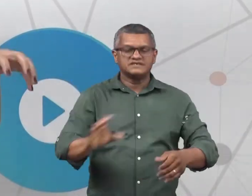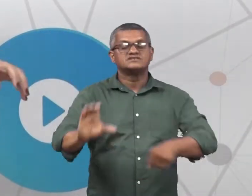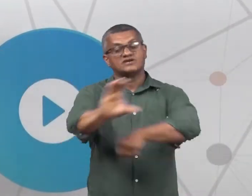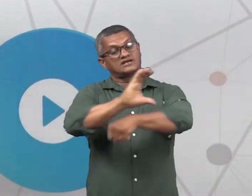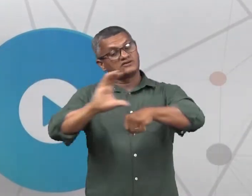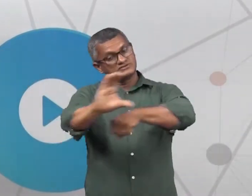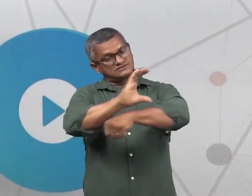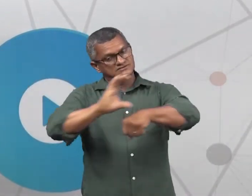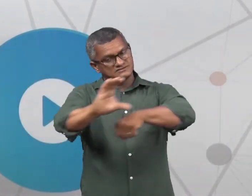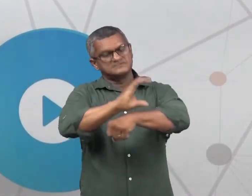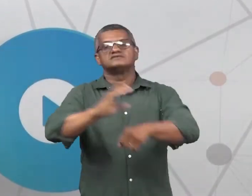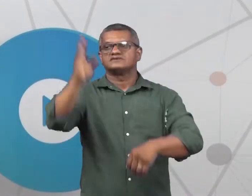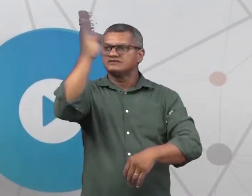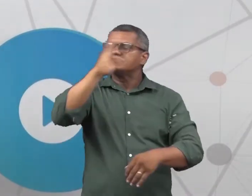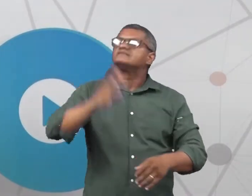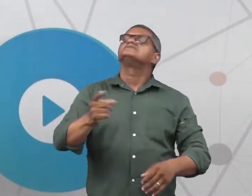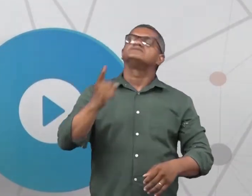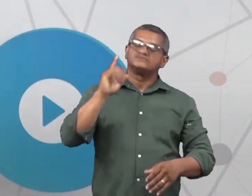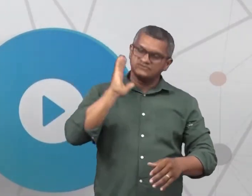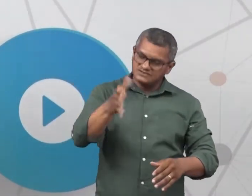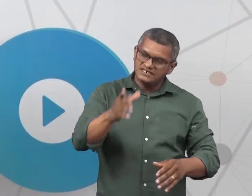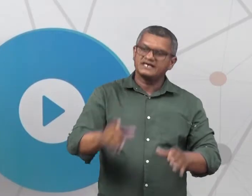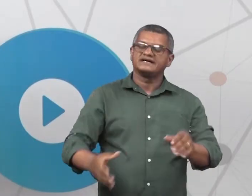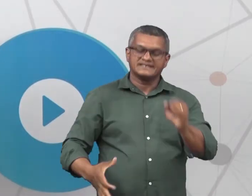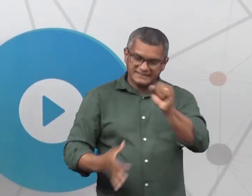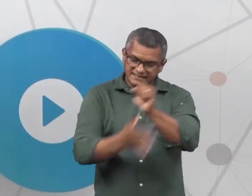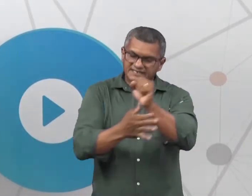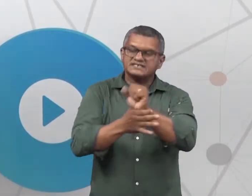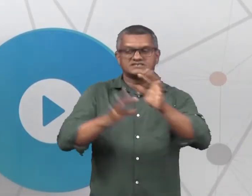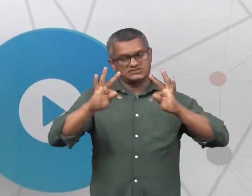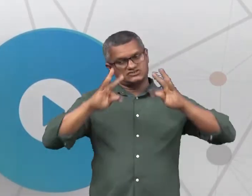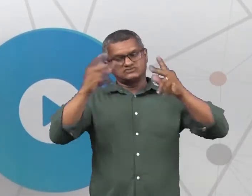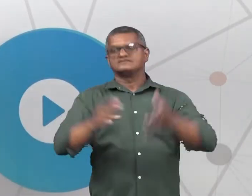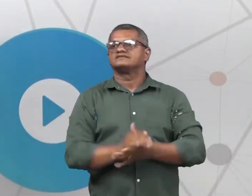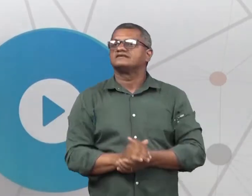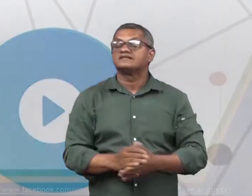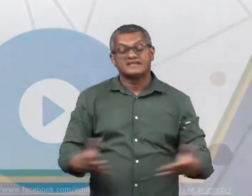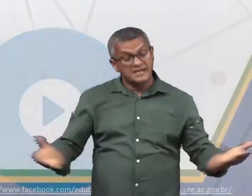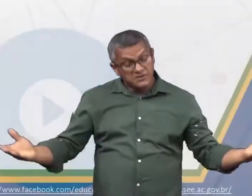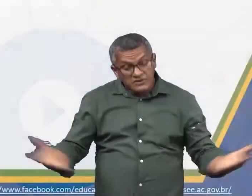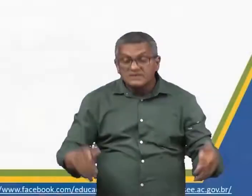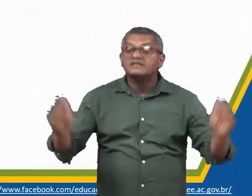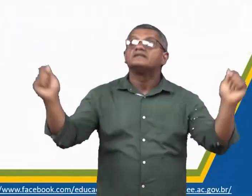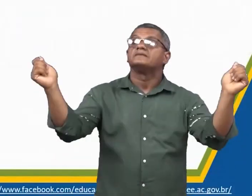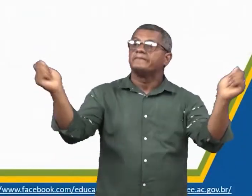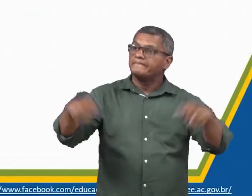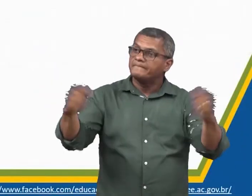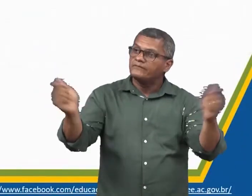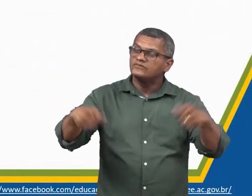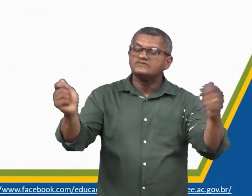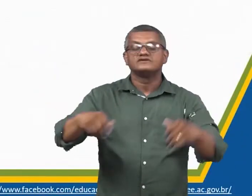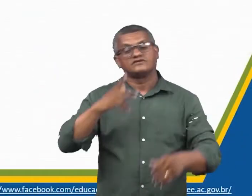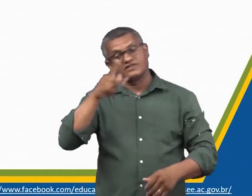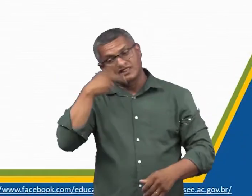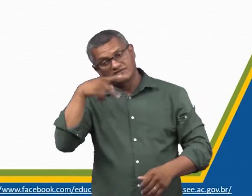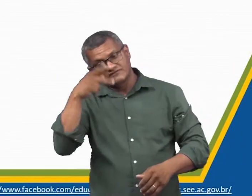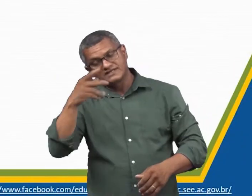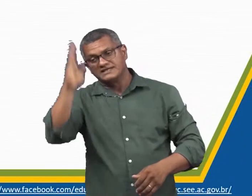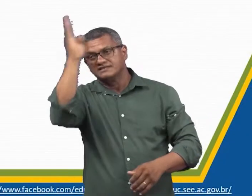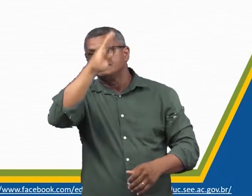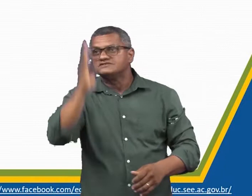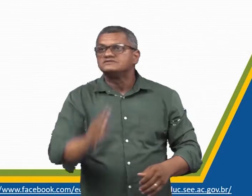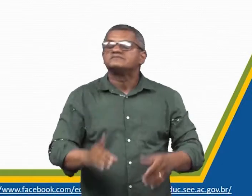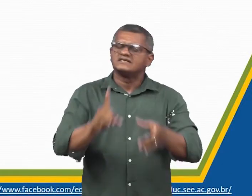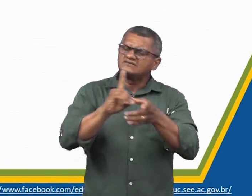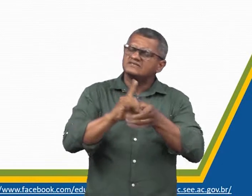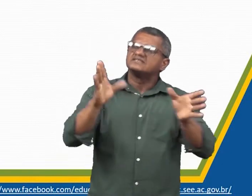Brasil. A nossa Constituição prevê todas elas. Agora, ainda é possível, principalmente falando